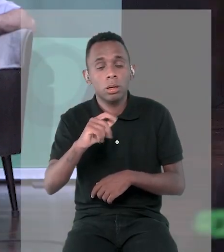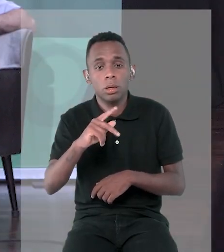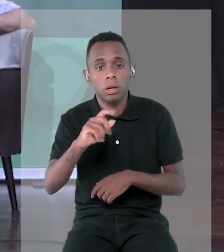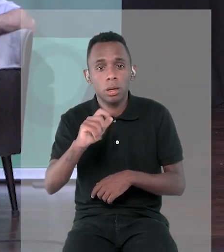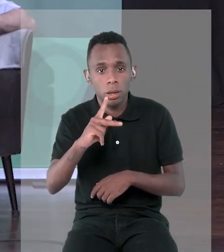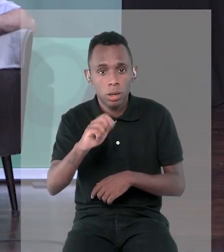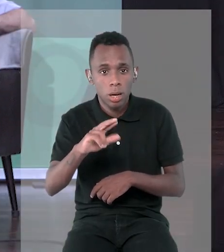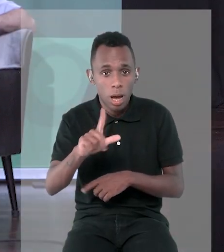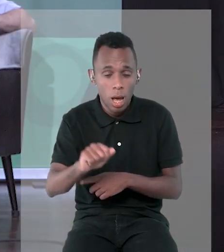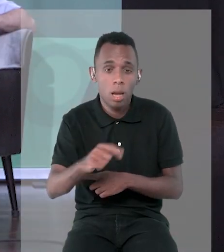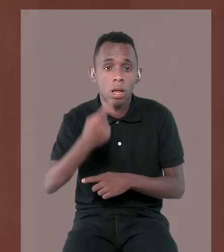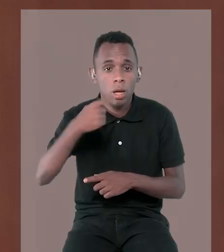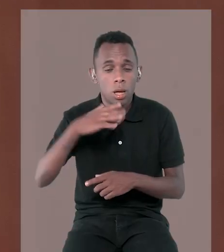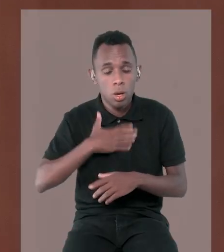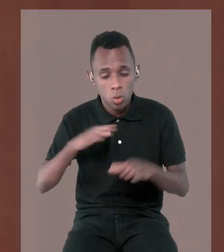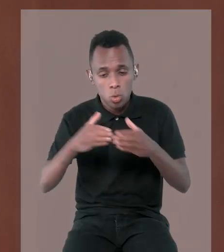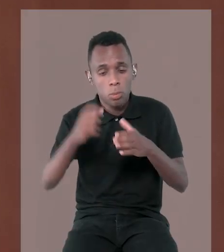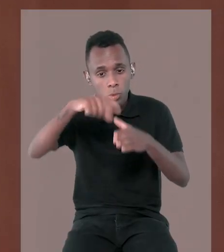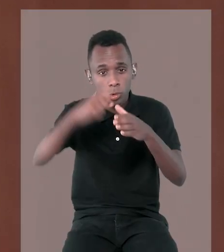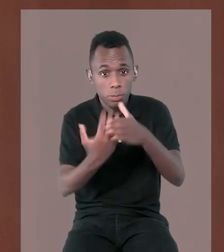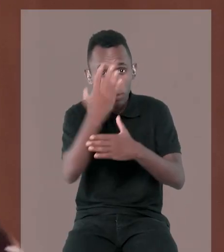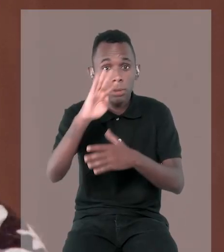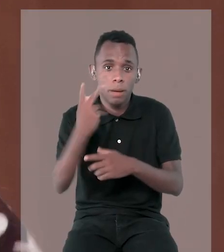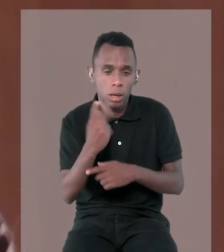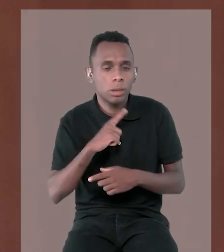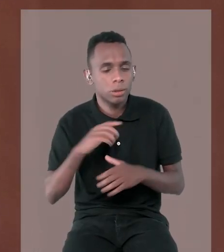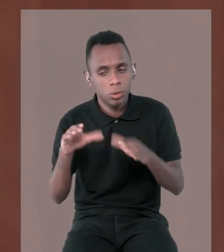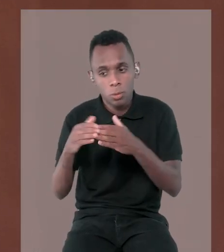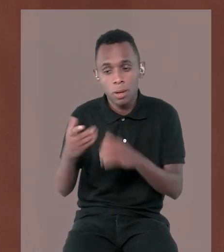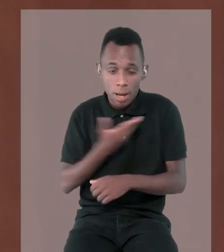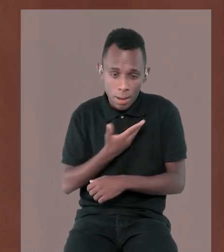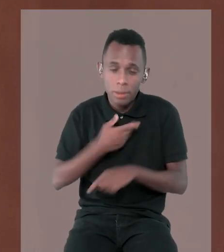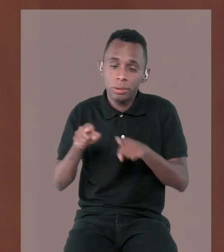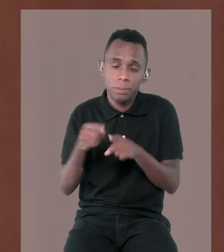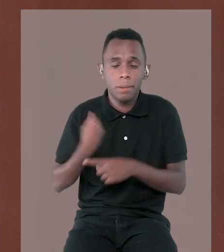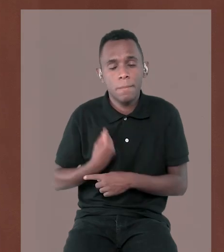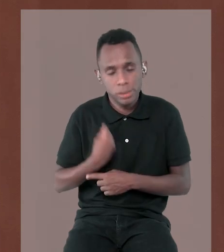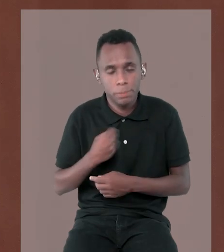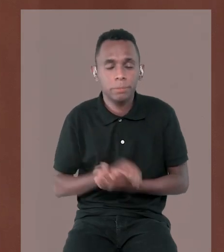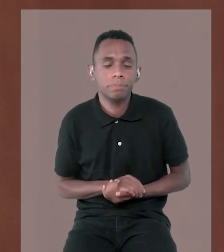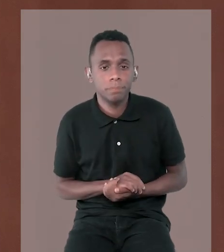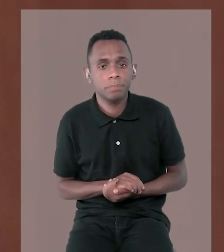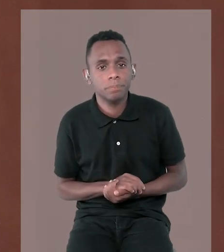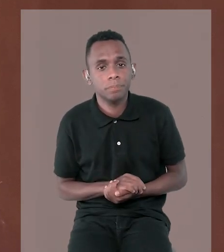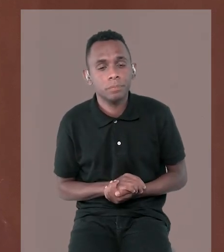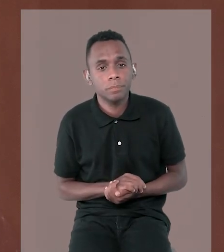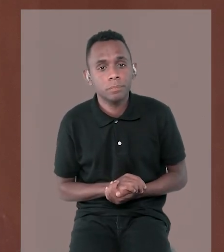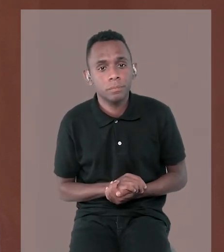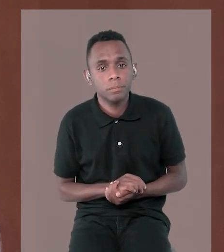um grupo de plantio aqui em Belo Horizonte. Tem as minhas amigas que também participam.